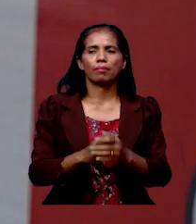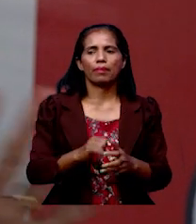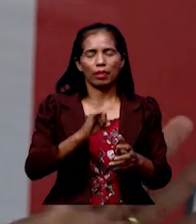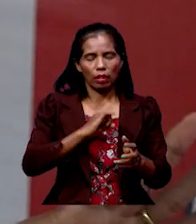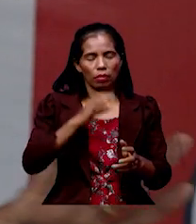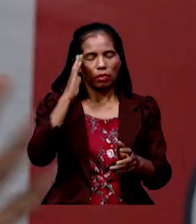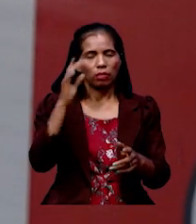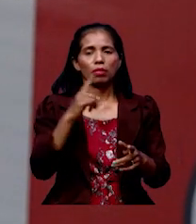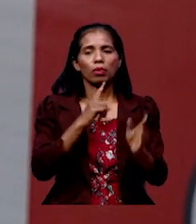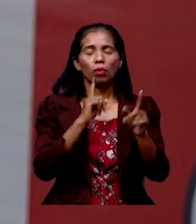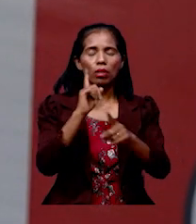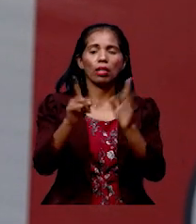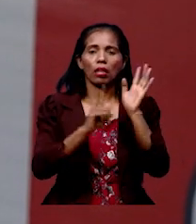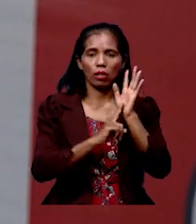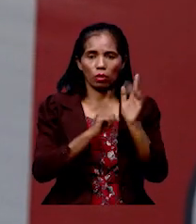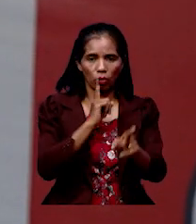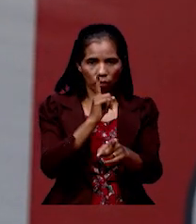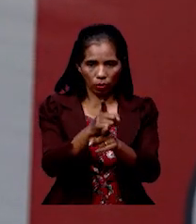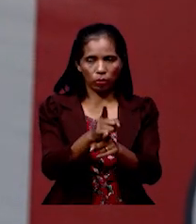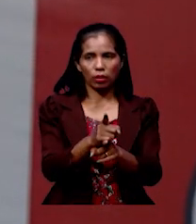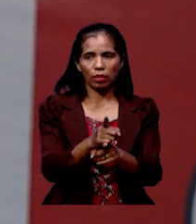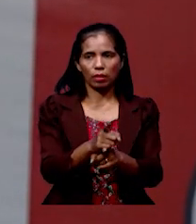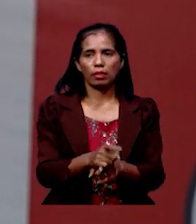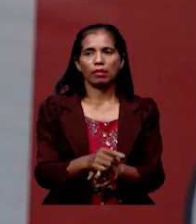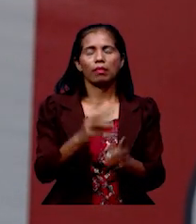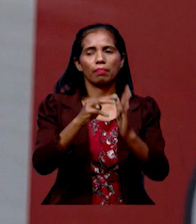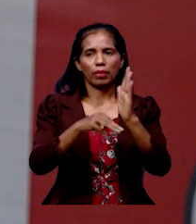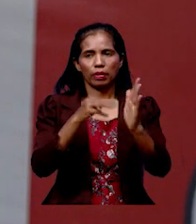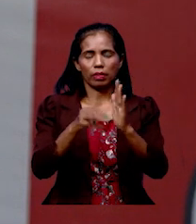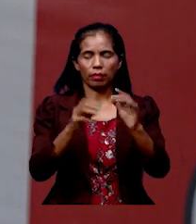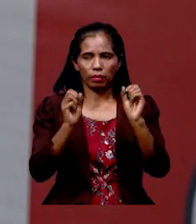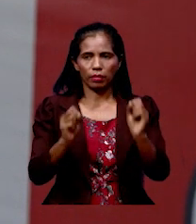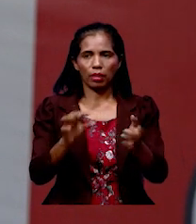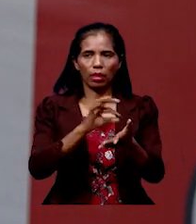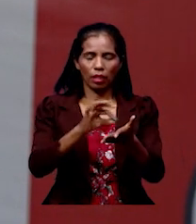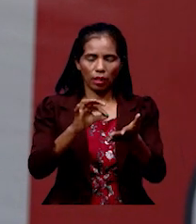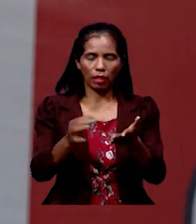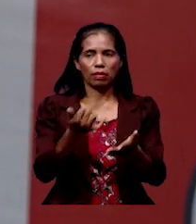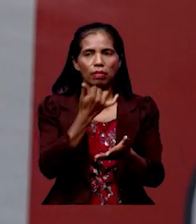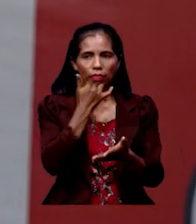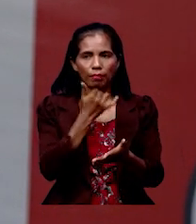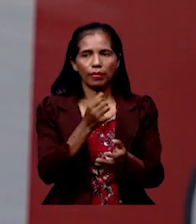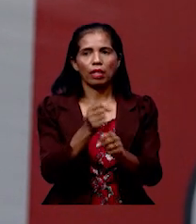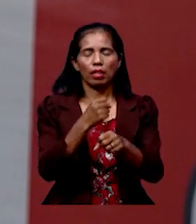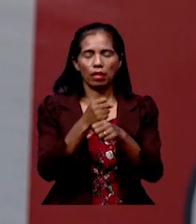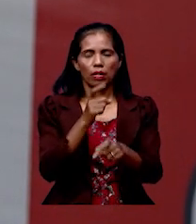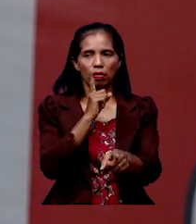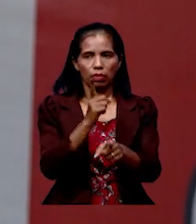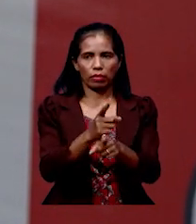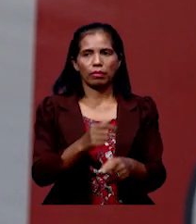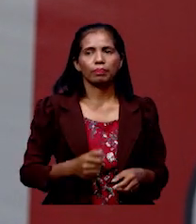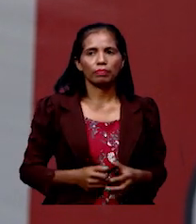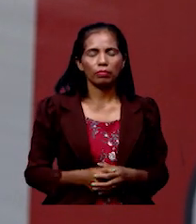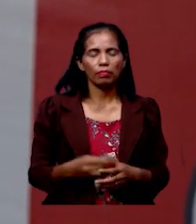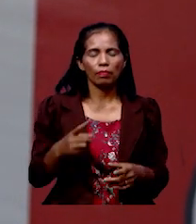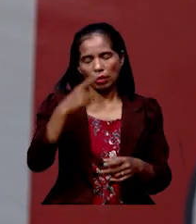halo clareza tia ba situasaun ida ne favor media sira mak selama ni mikir botru masalah karik in halo los tia ne ka tambah